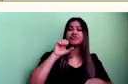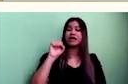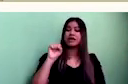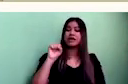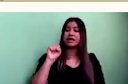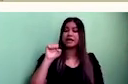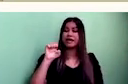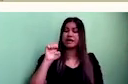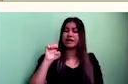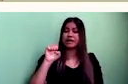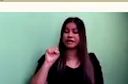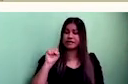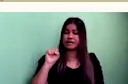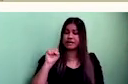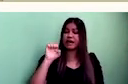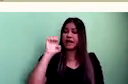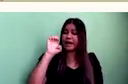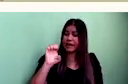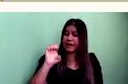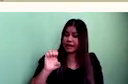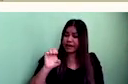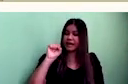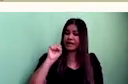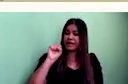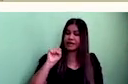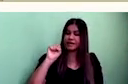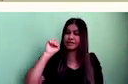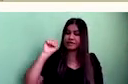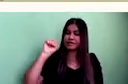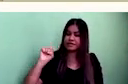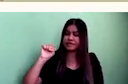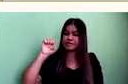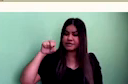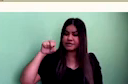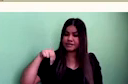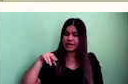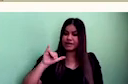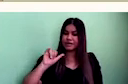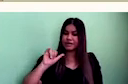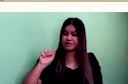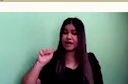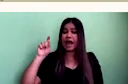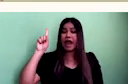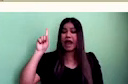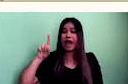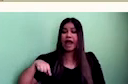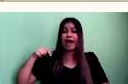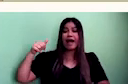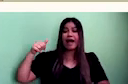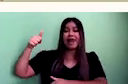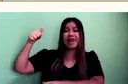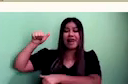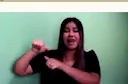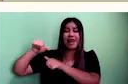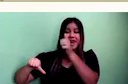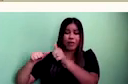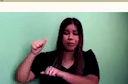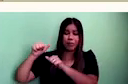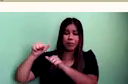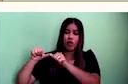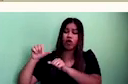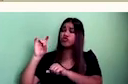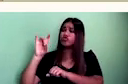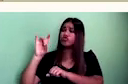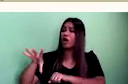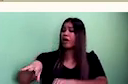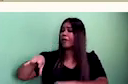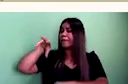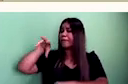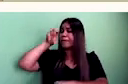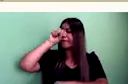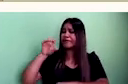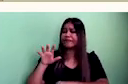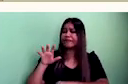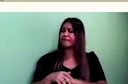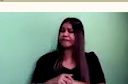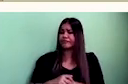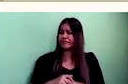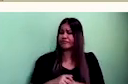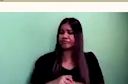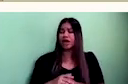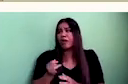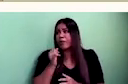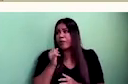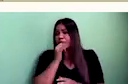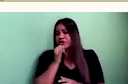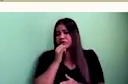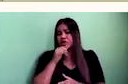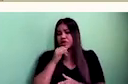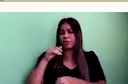tá? A essência, ela é feita em laboratório. Então, ela busca apenas perfumar. Então, quem nunca comprou aquele sabonete